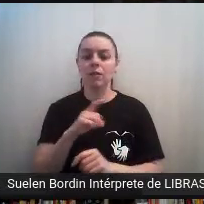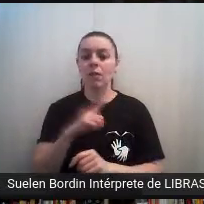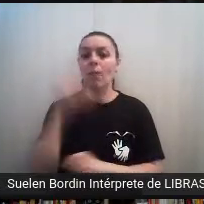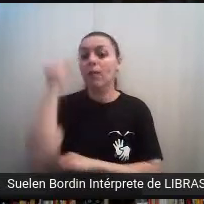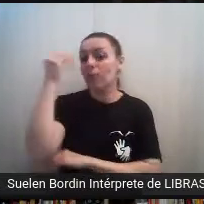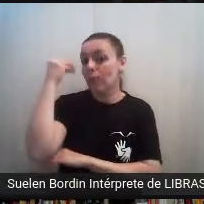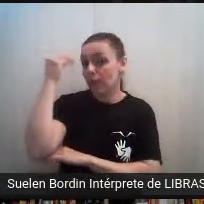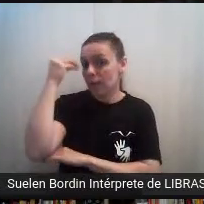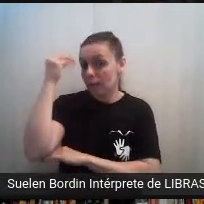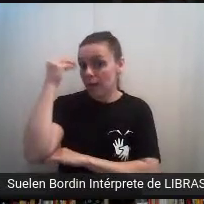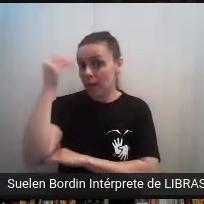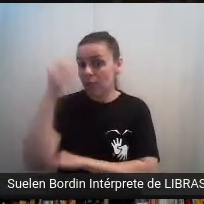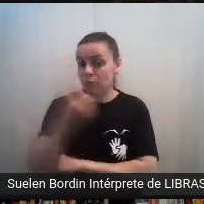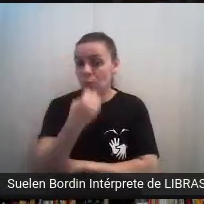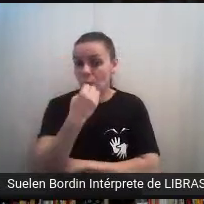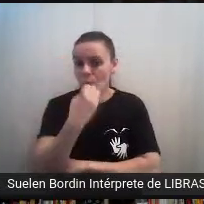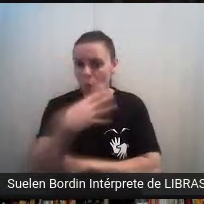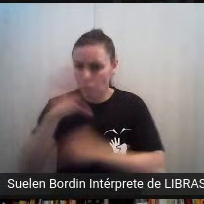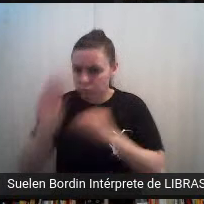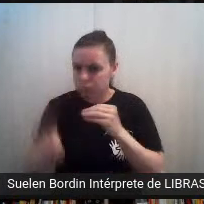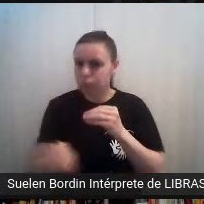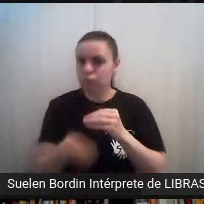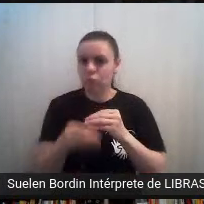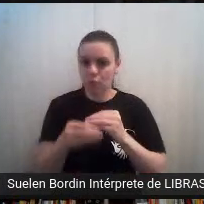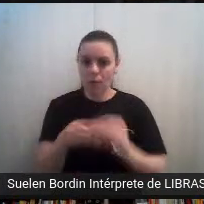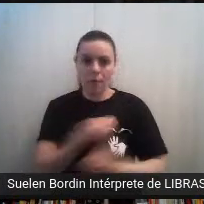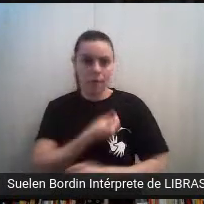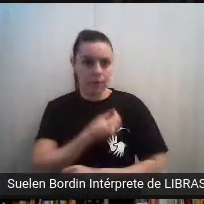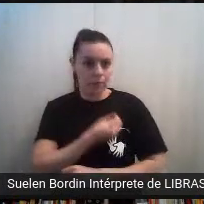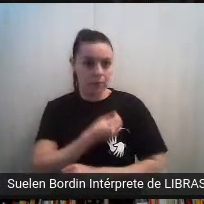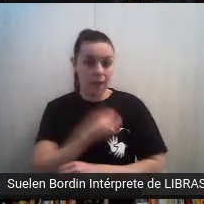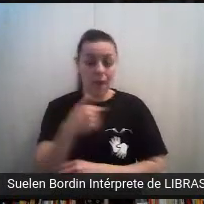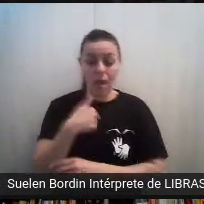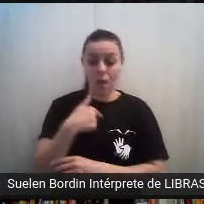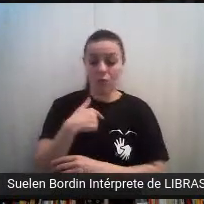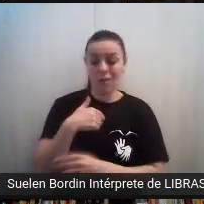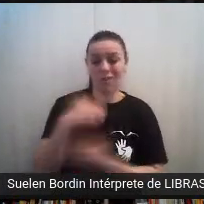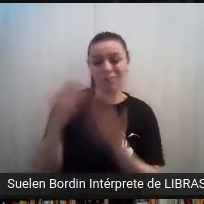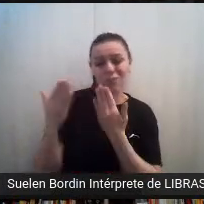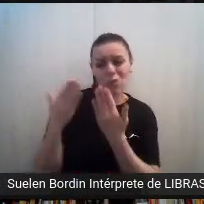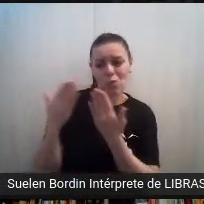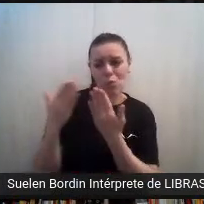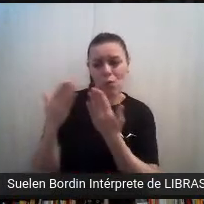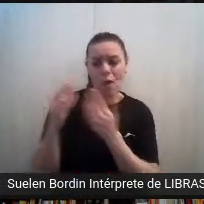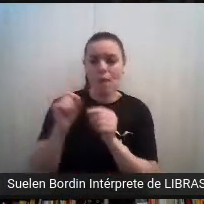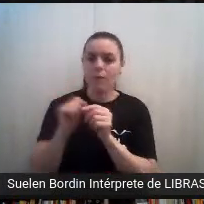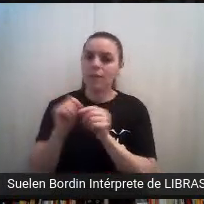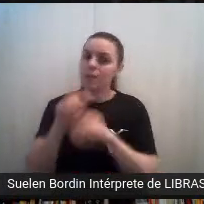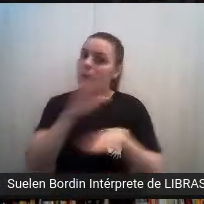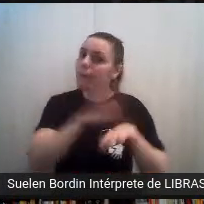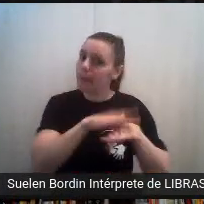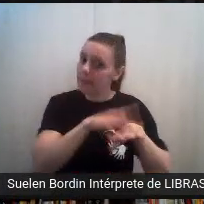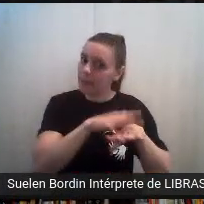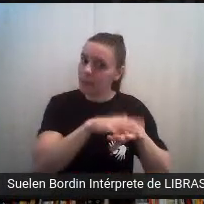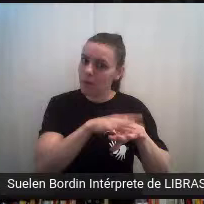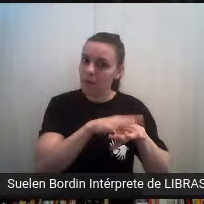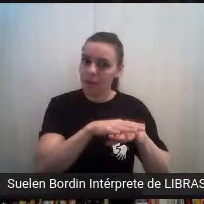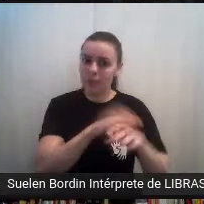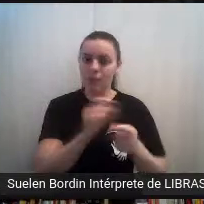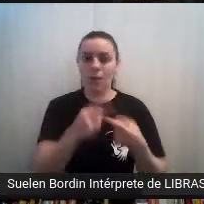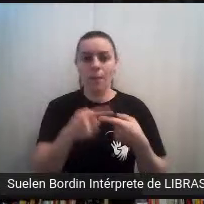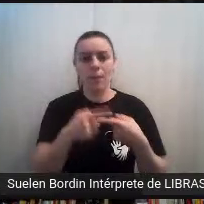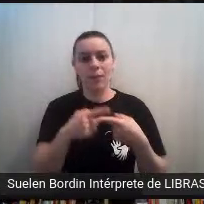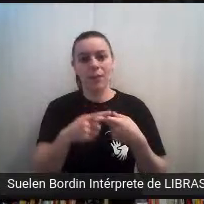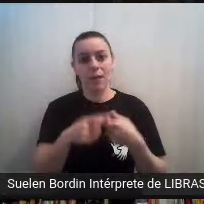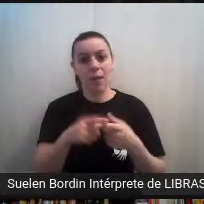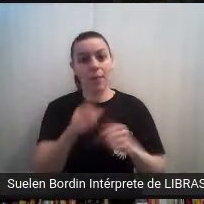gratificante para mim, que agregou muito, né? Eu estava muito em dúvida se eu ia fazer matemática, né? Porque, assim, por ser uma